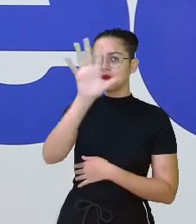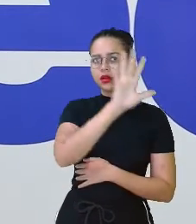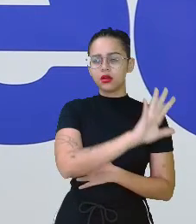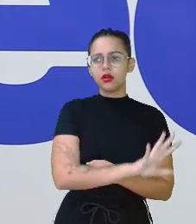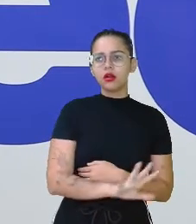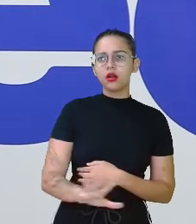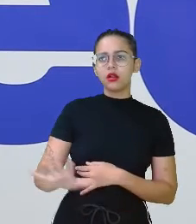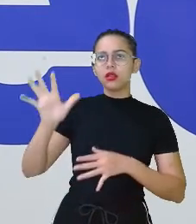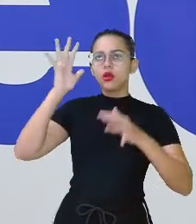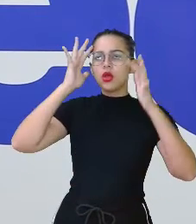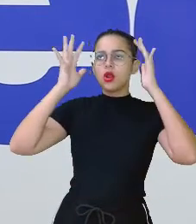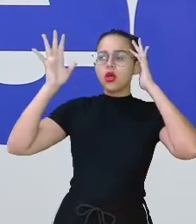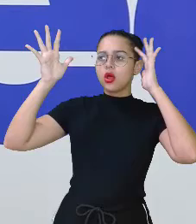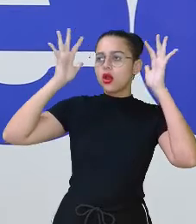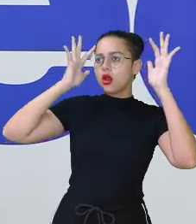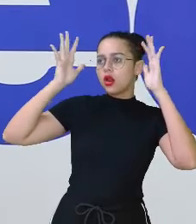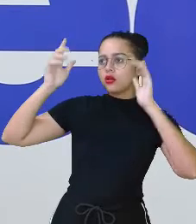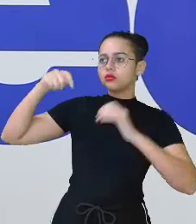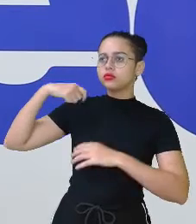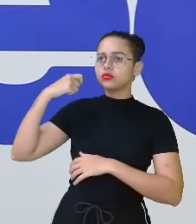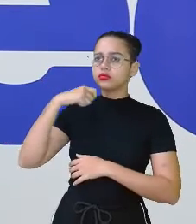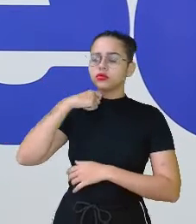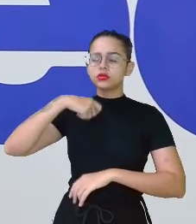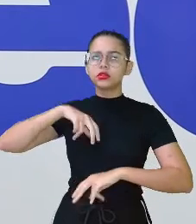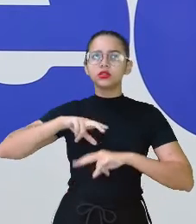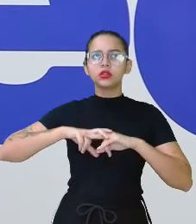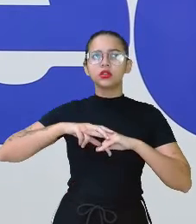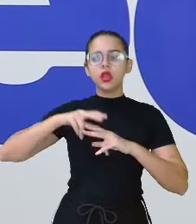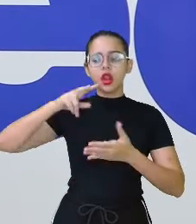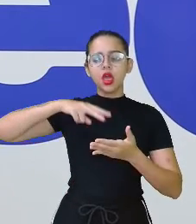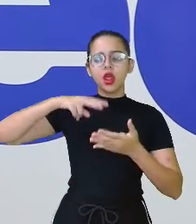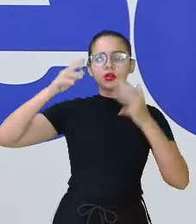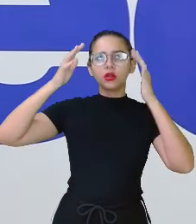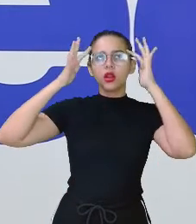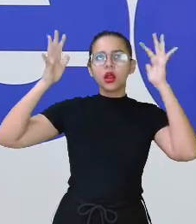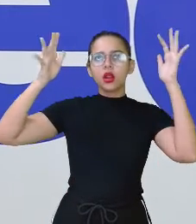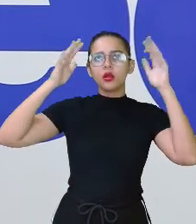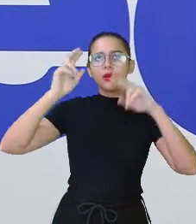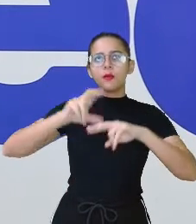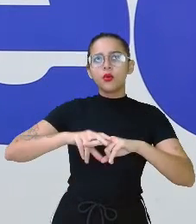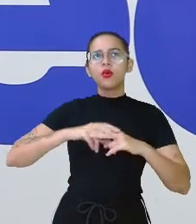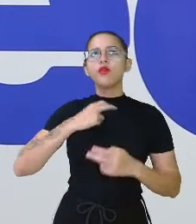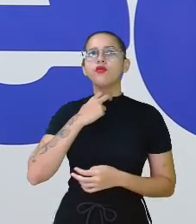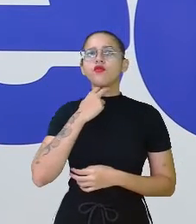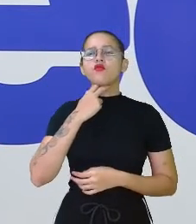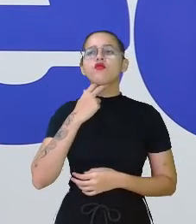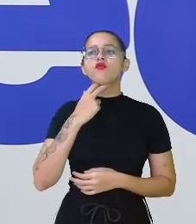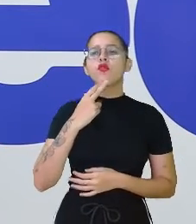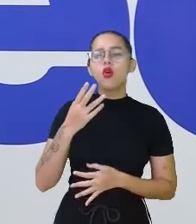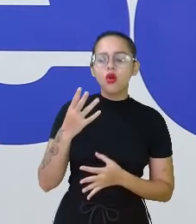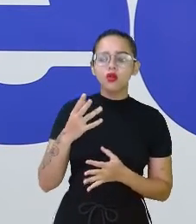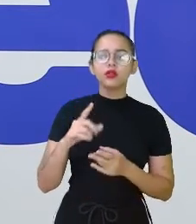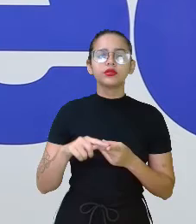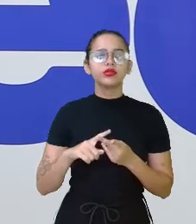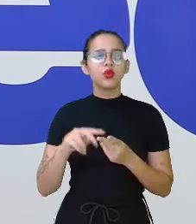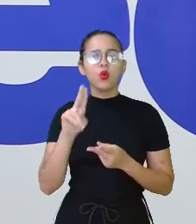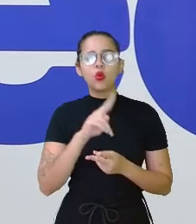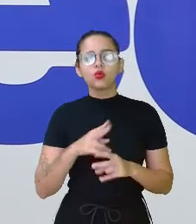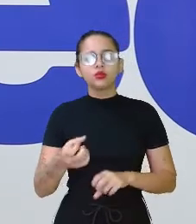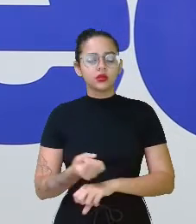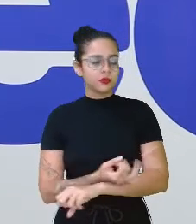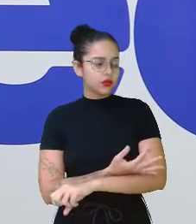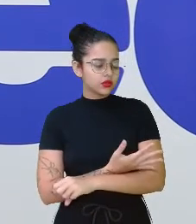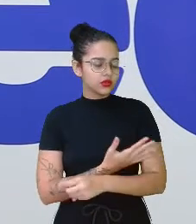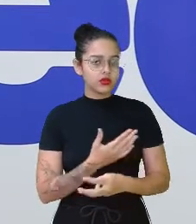mesmo os atores estando sentados e lendo, por causa da entonação da voz, do uso da